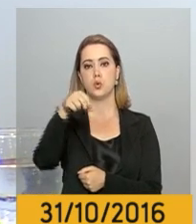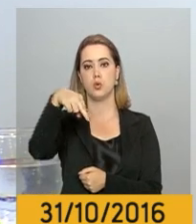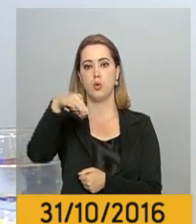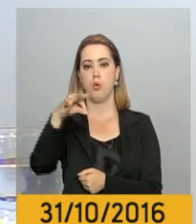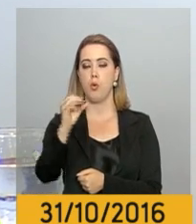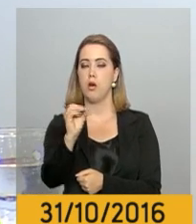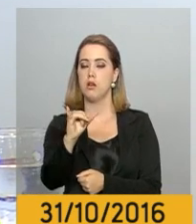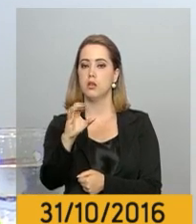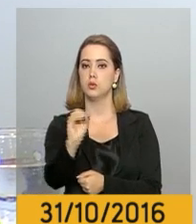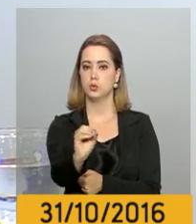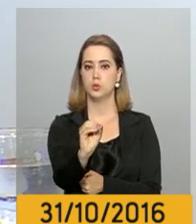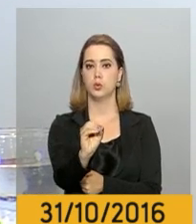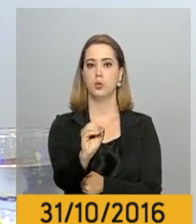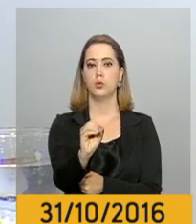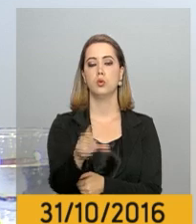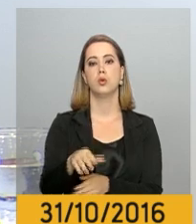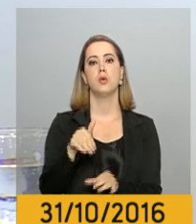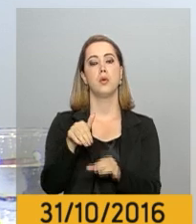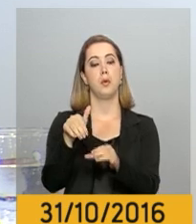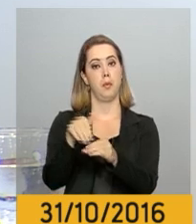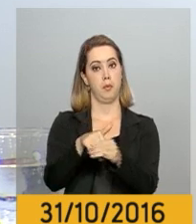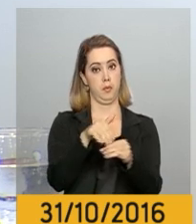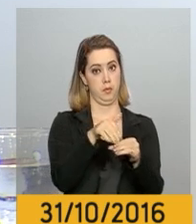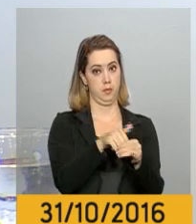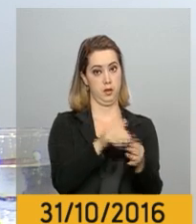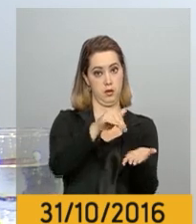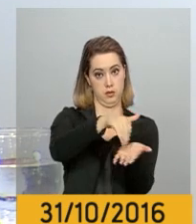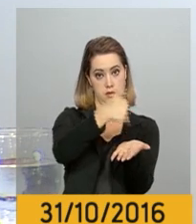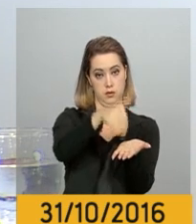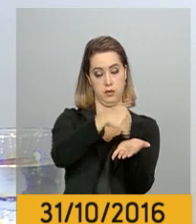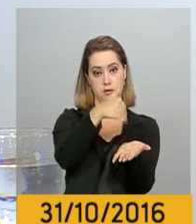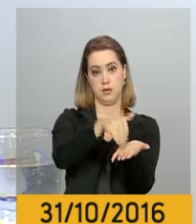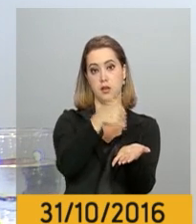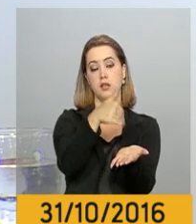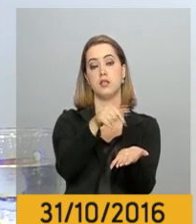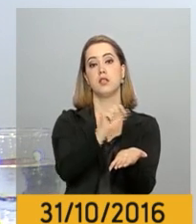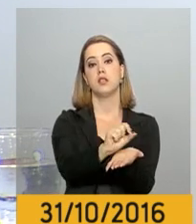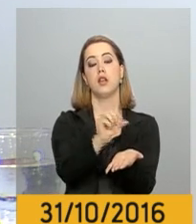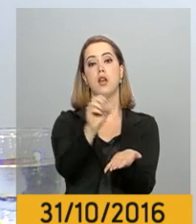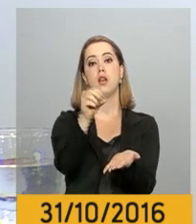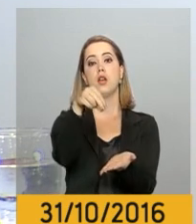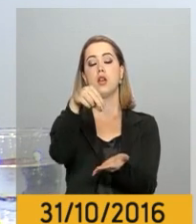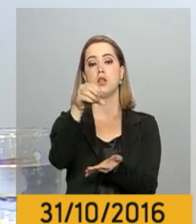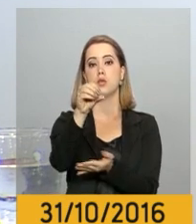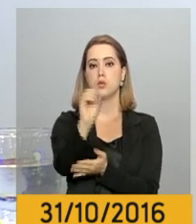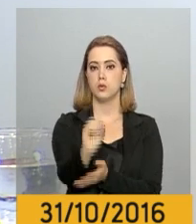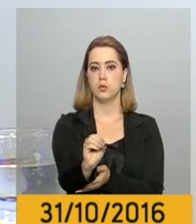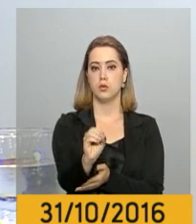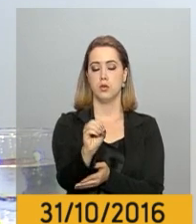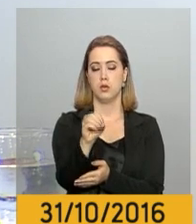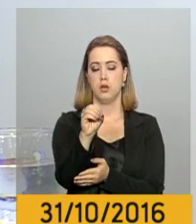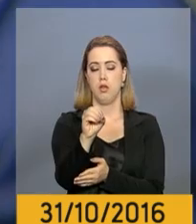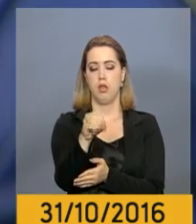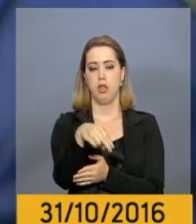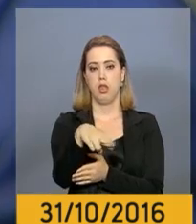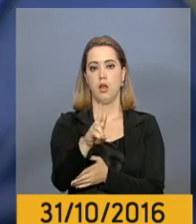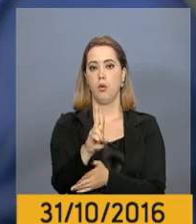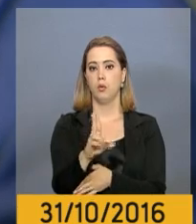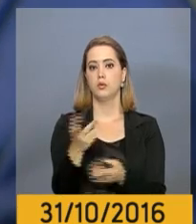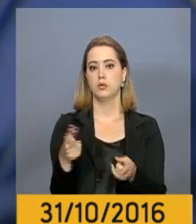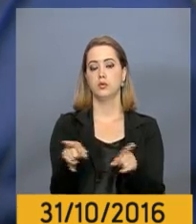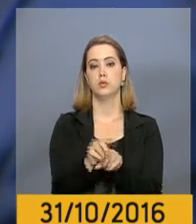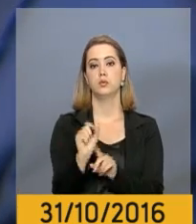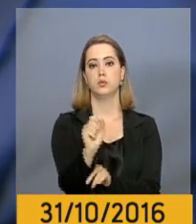pela eleição a secretário geral da Organização das Nações Unidas e para que todos possam